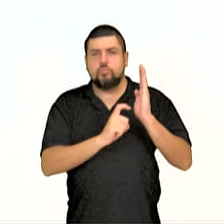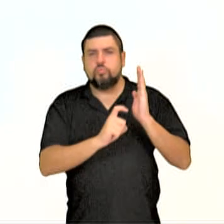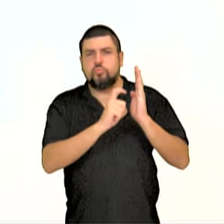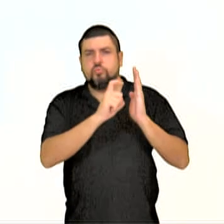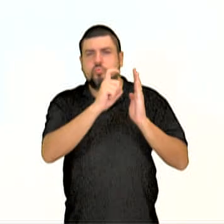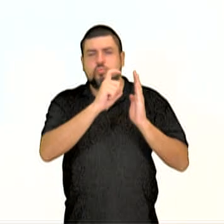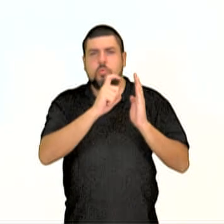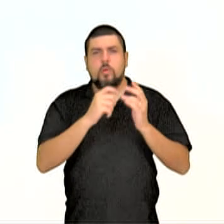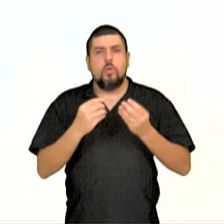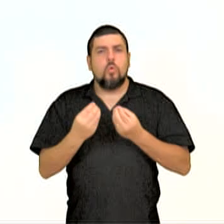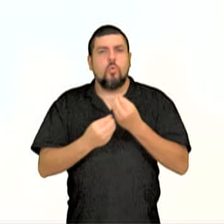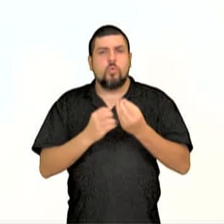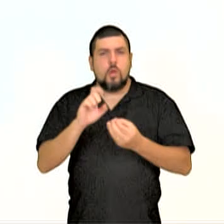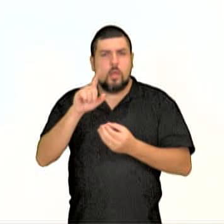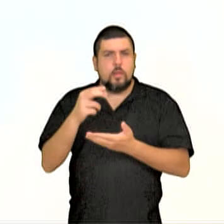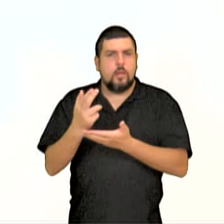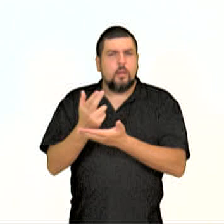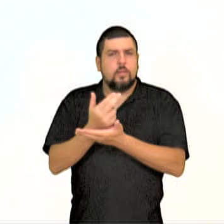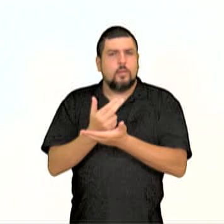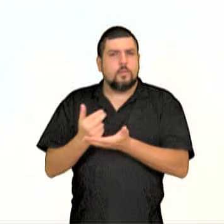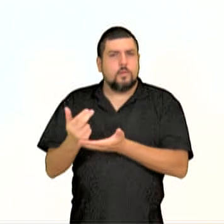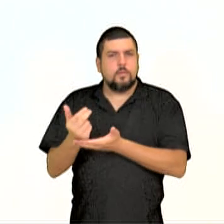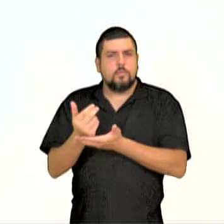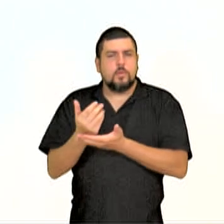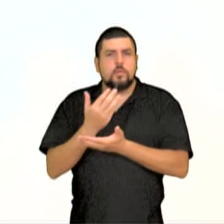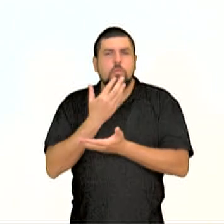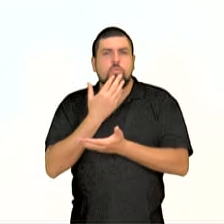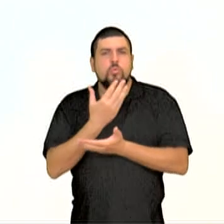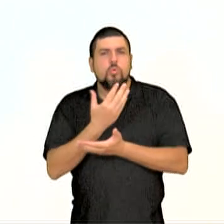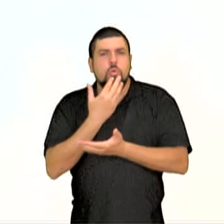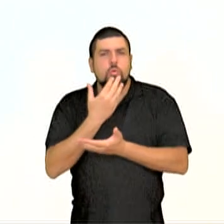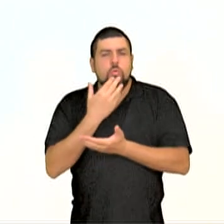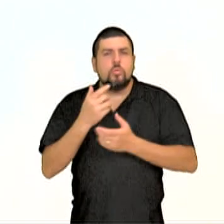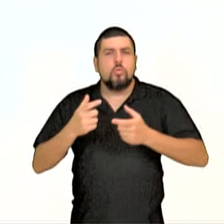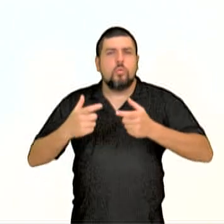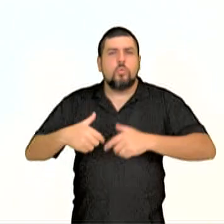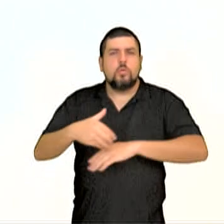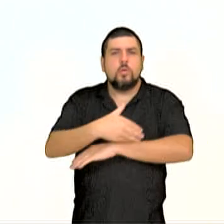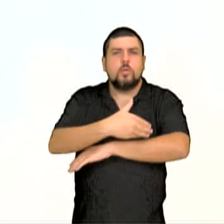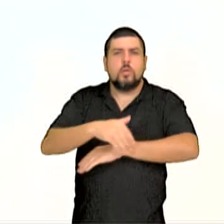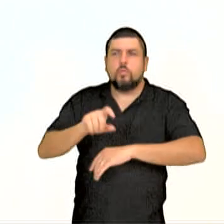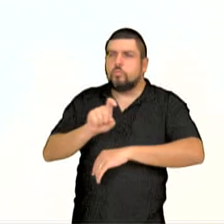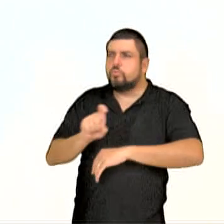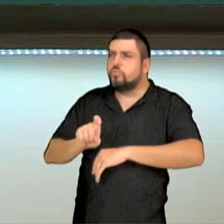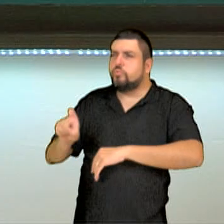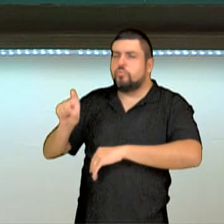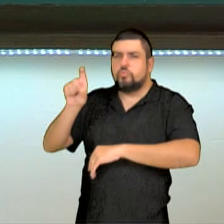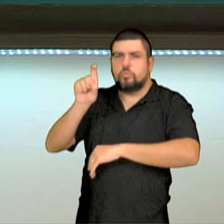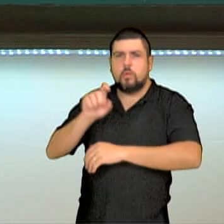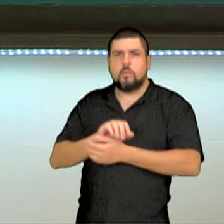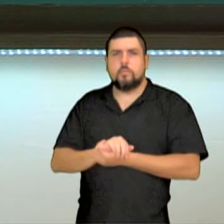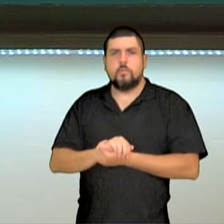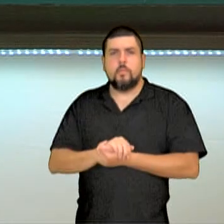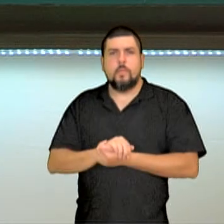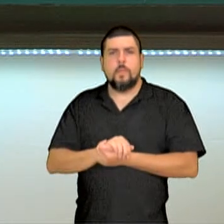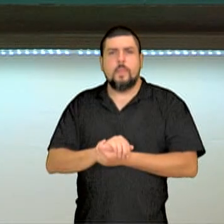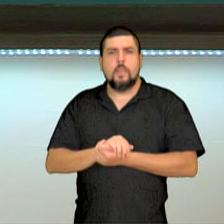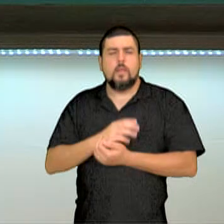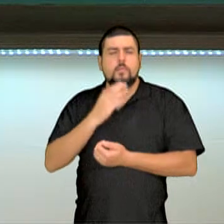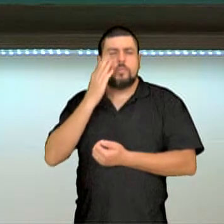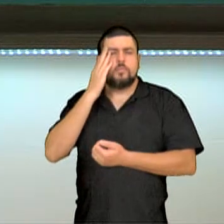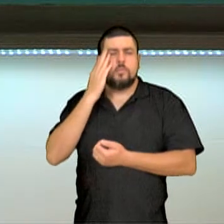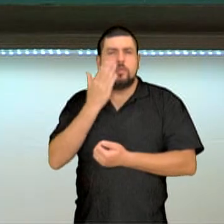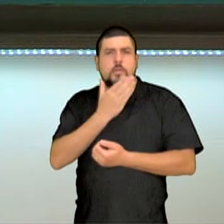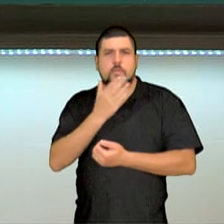expressada por desenhos coloridos feitos por grafiteiros nas ruas da cidade. Com certeza vocês já devem ter visto grafite por aí.